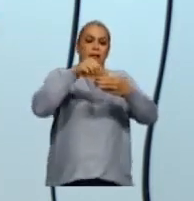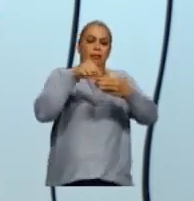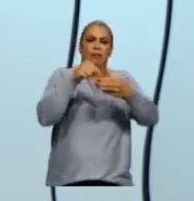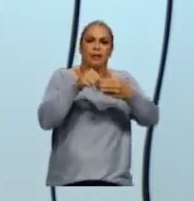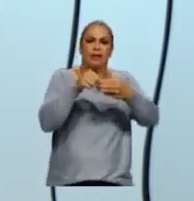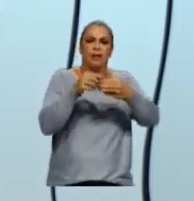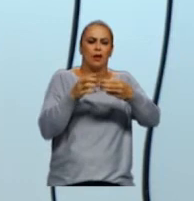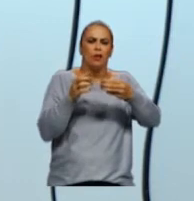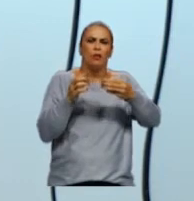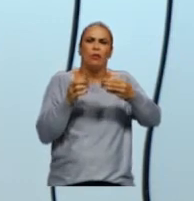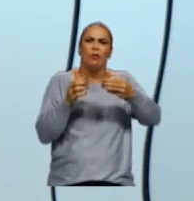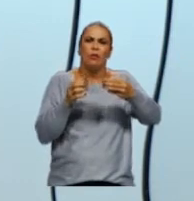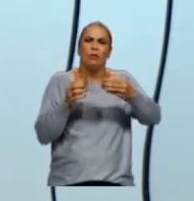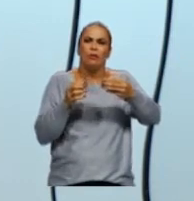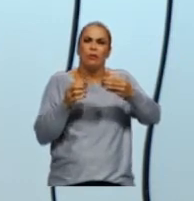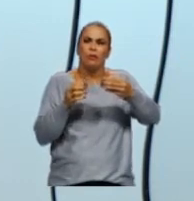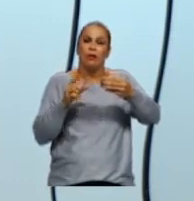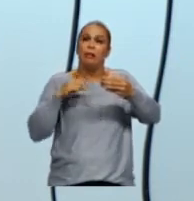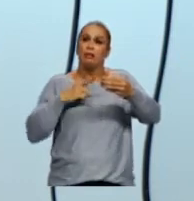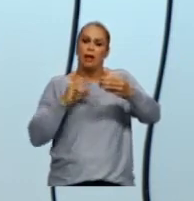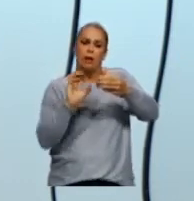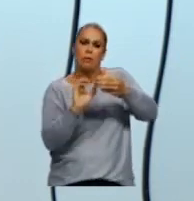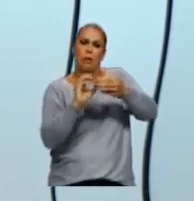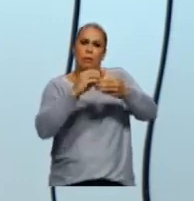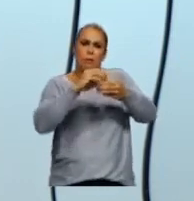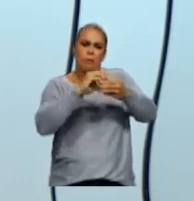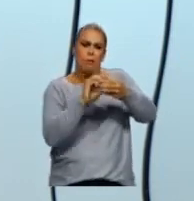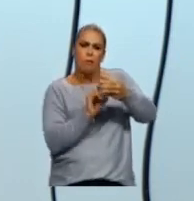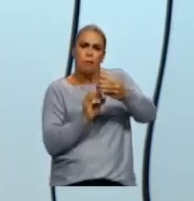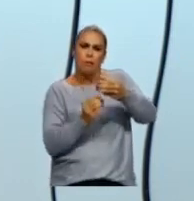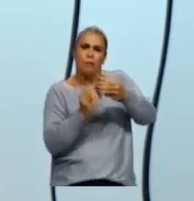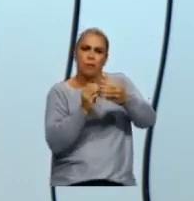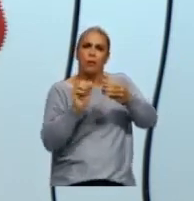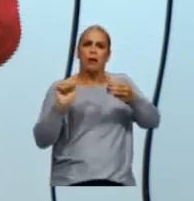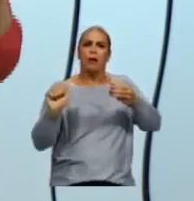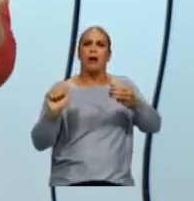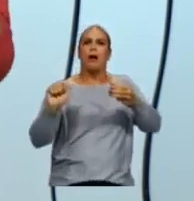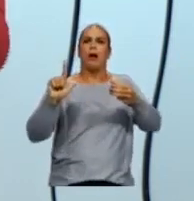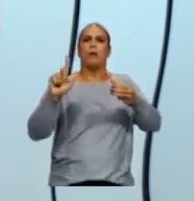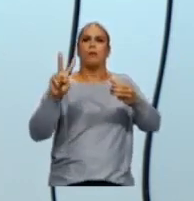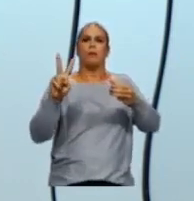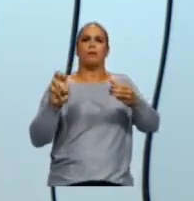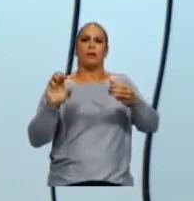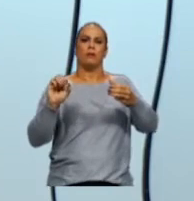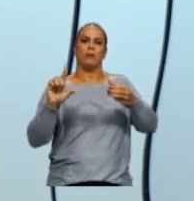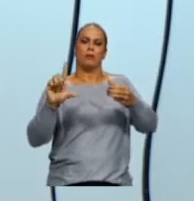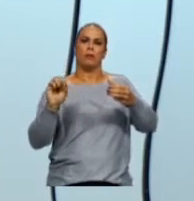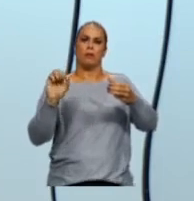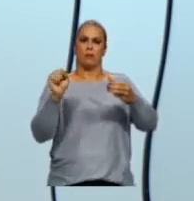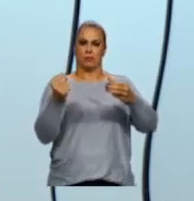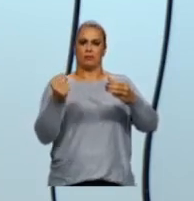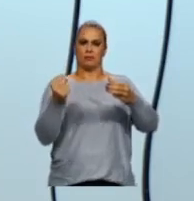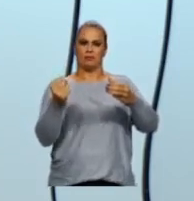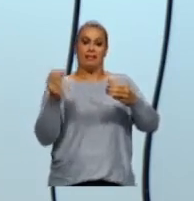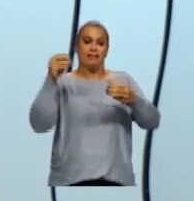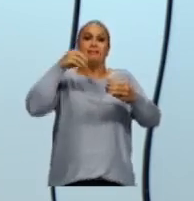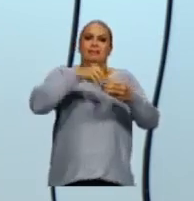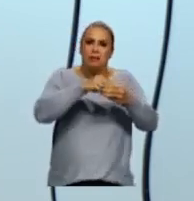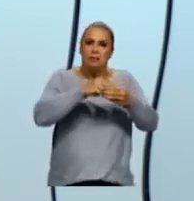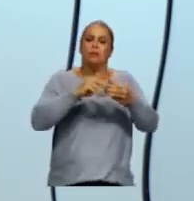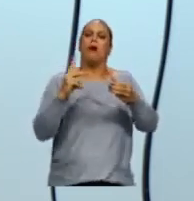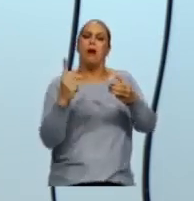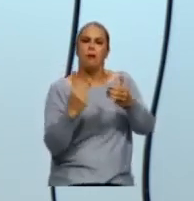encontrar milhões de alvéolos pulmonares, que é nos alvéolos que ocorrem as trocas gasosas. O sangue vem das